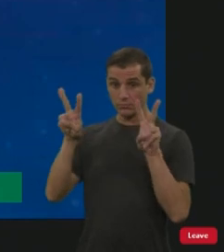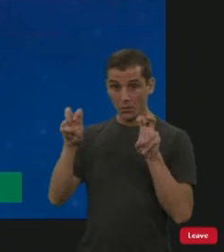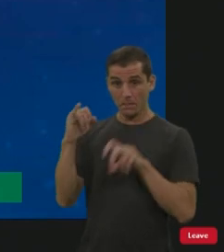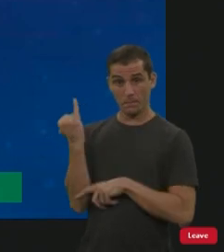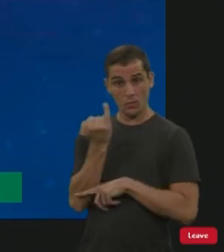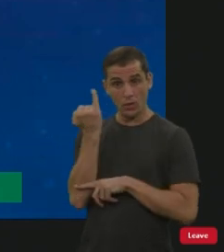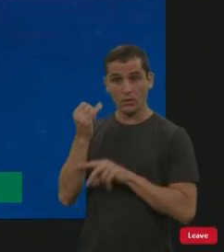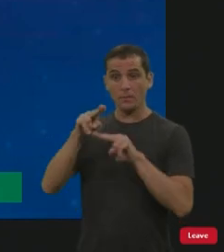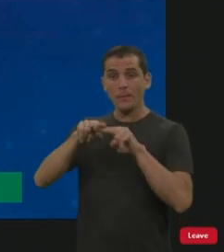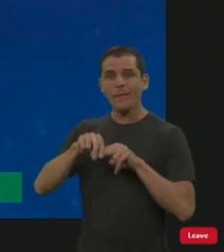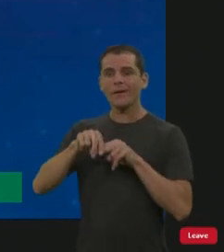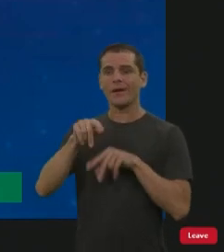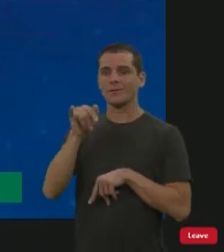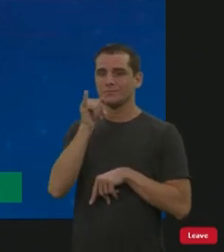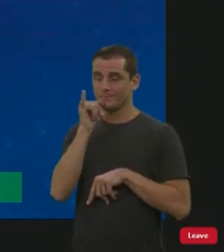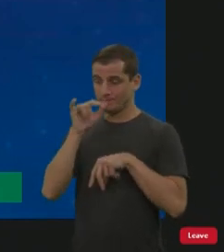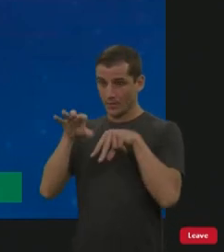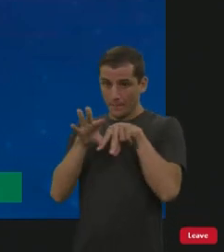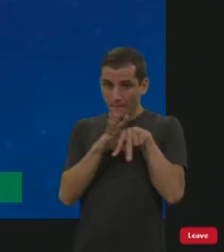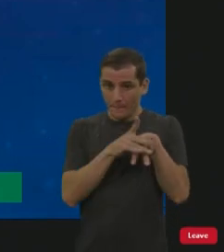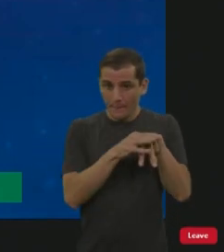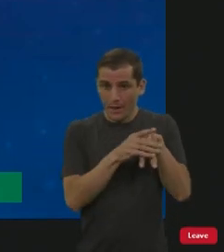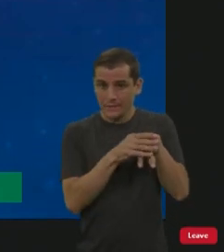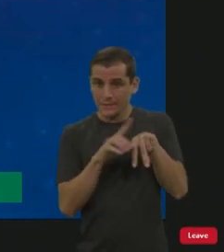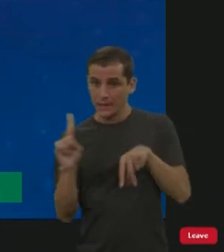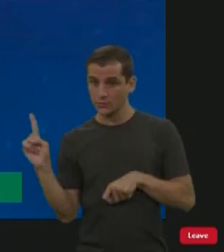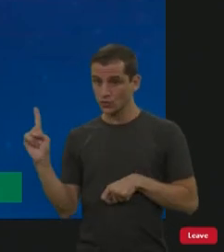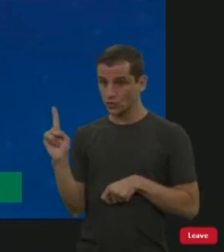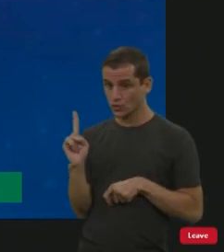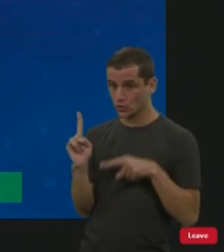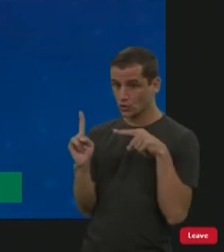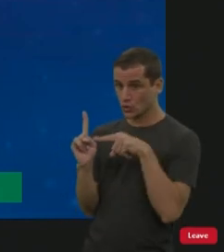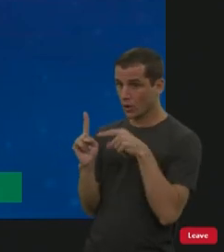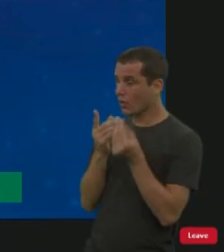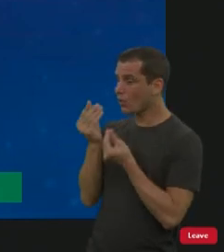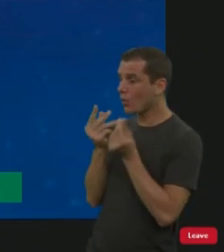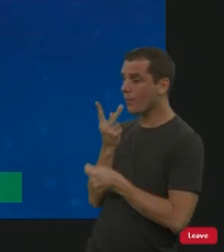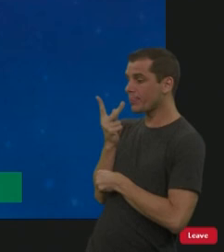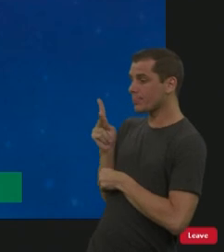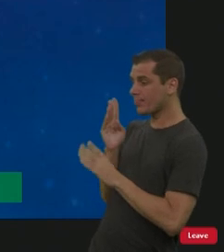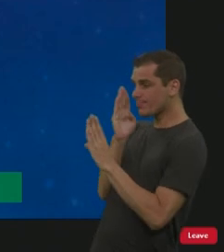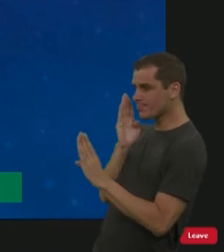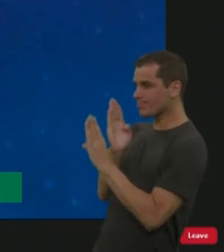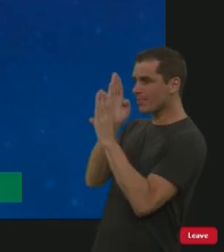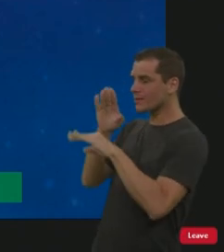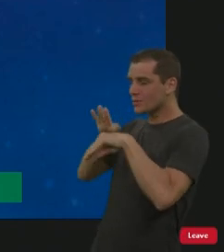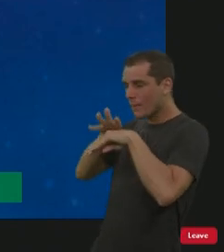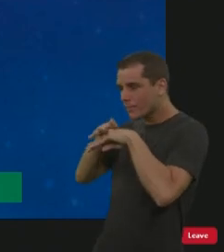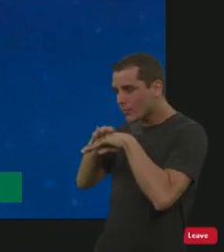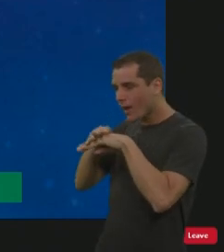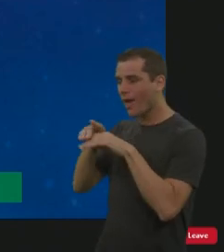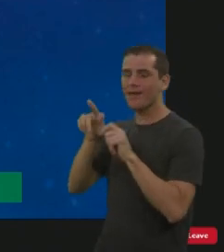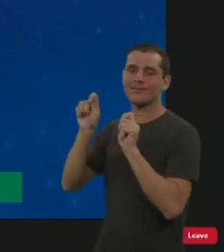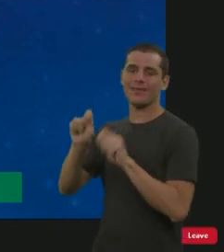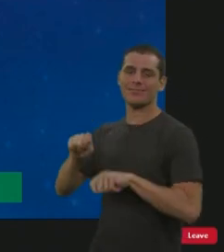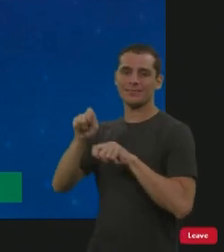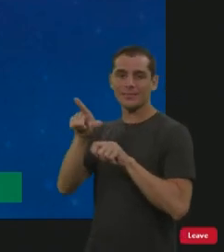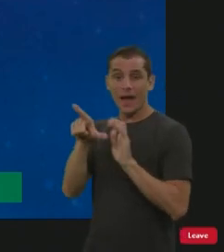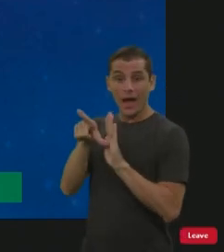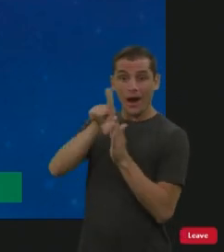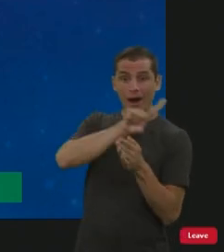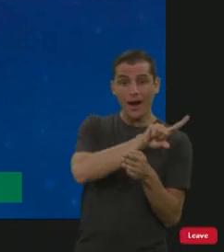sabe que quanto mais precoce o diagnóstico, mais precoce instituído o tratamento naquelas doenças que